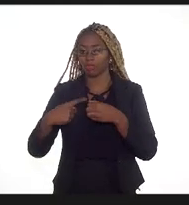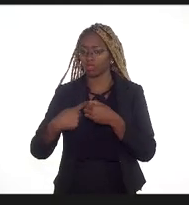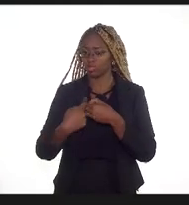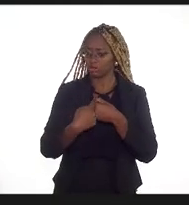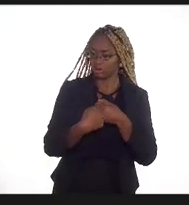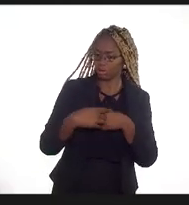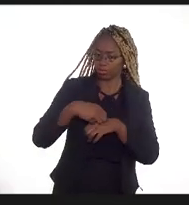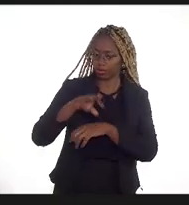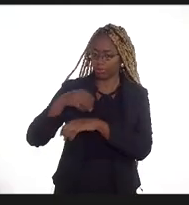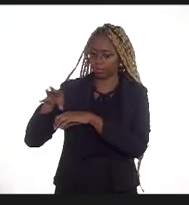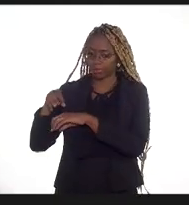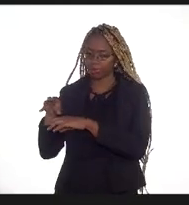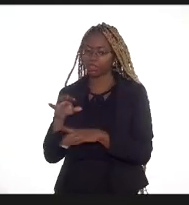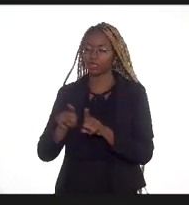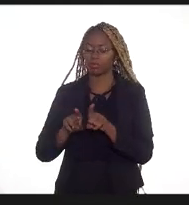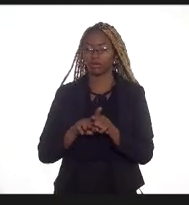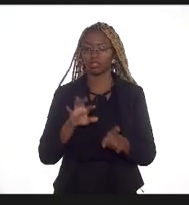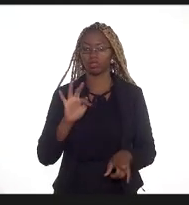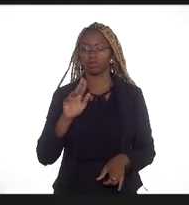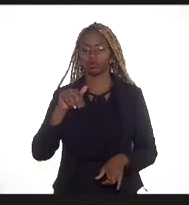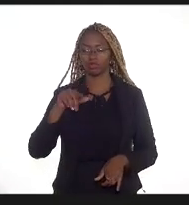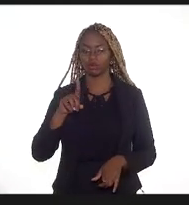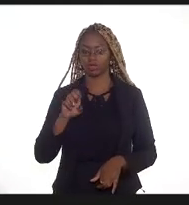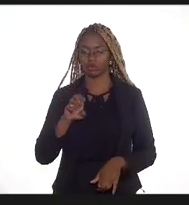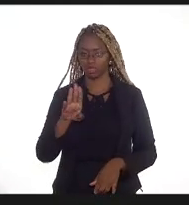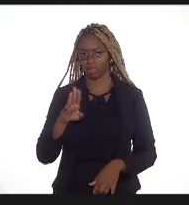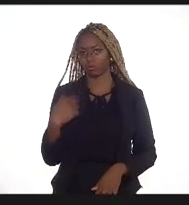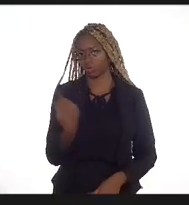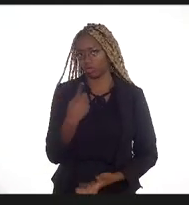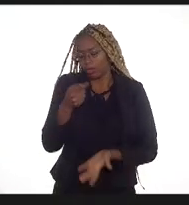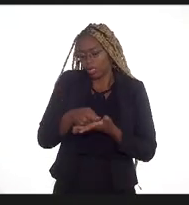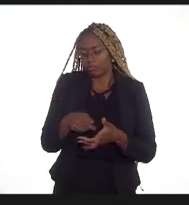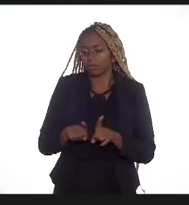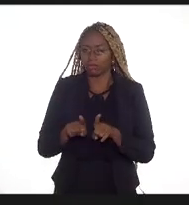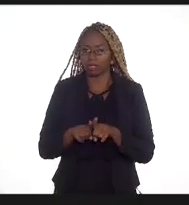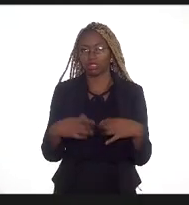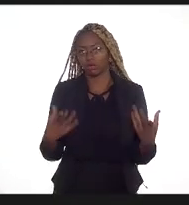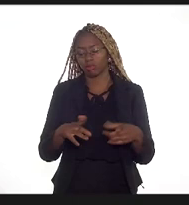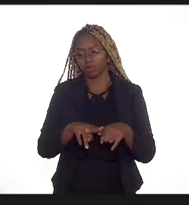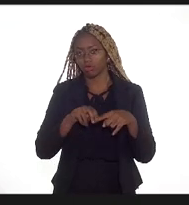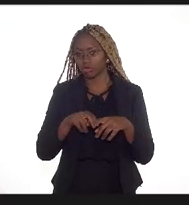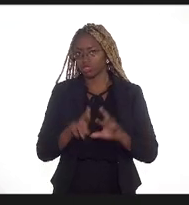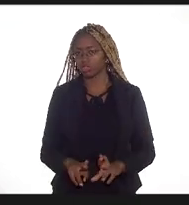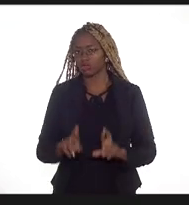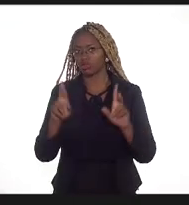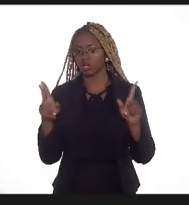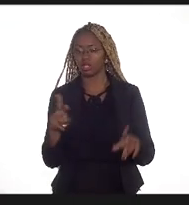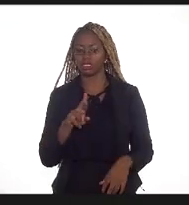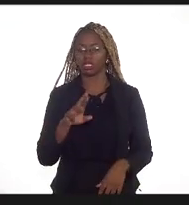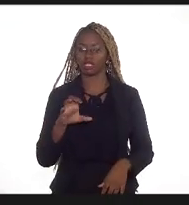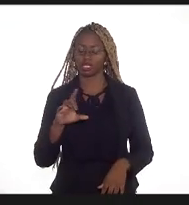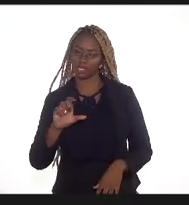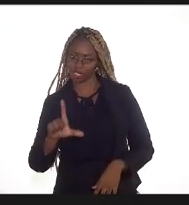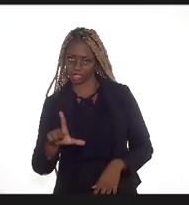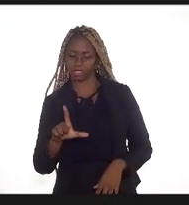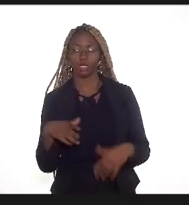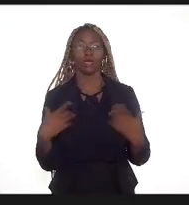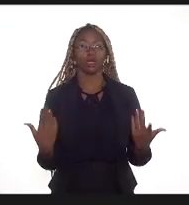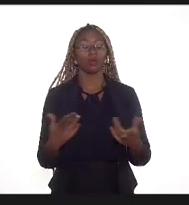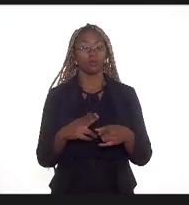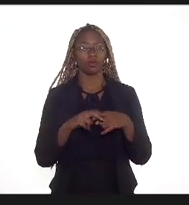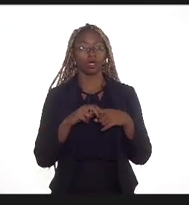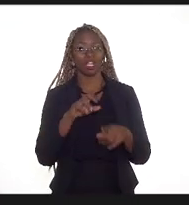e Fundeb, que a gente faz o pagamento do Fundeb. Então, é essa que é a diferença entre a receita bruta e a RCL. Senhores,